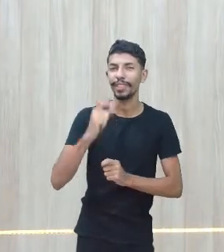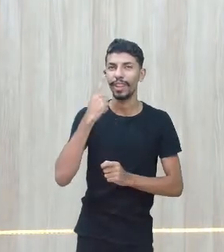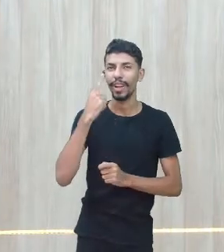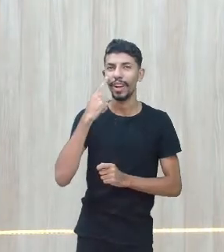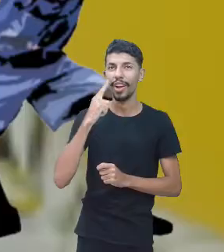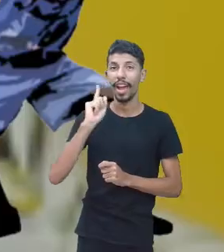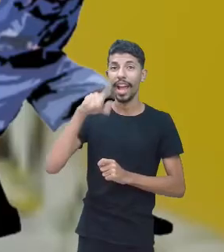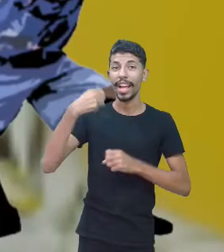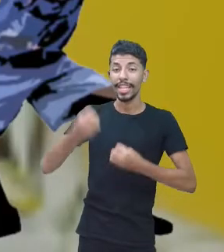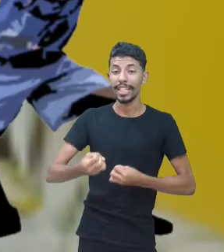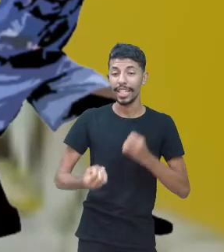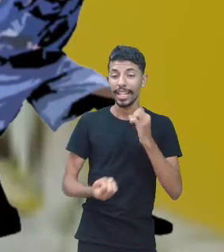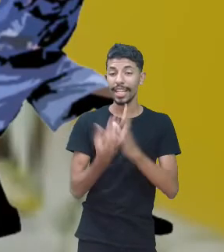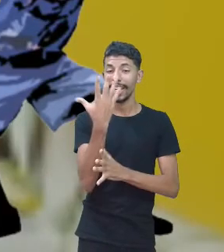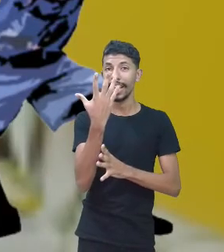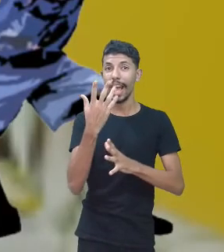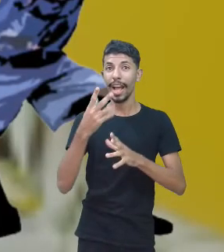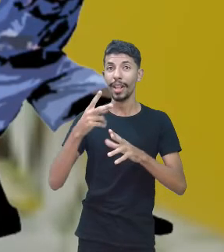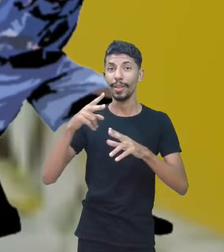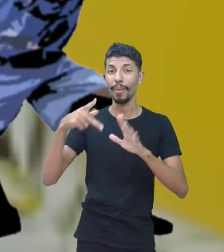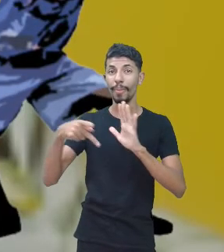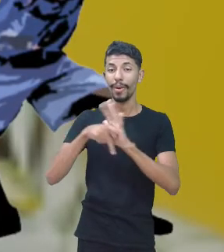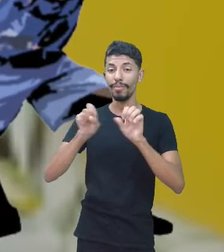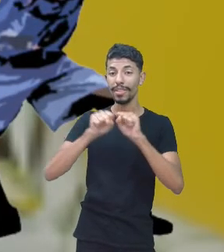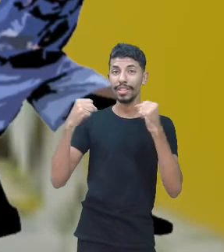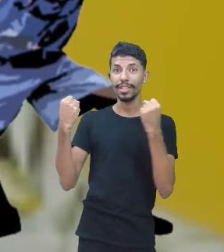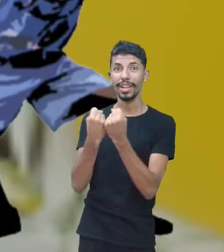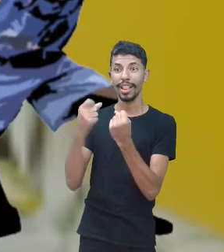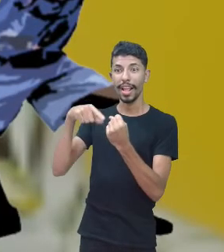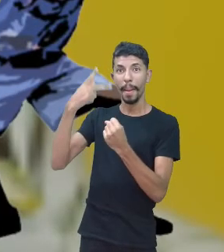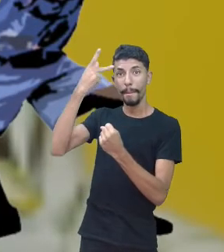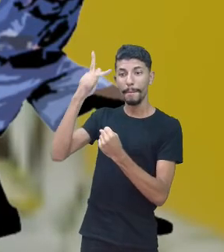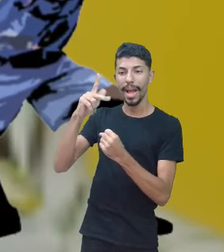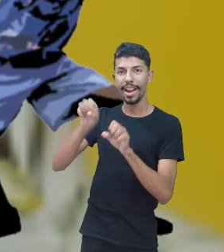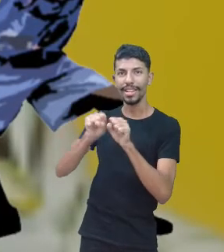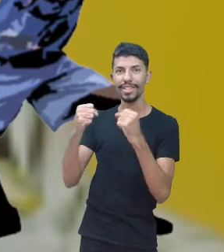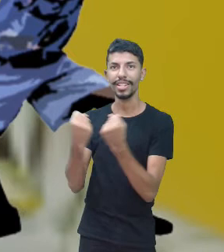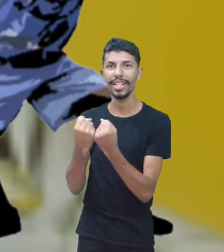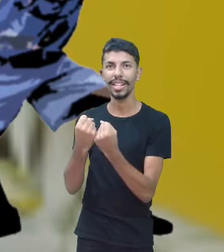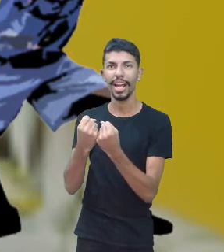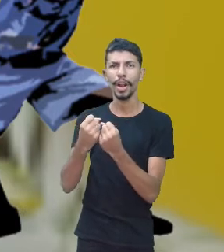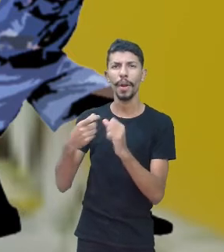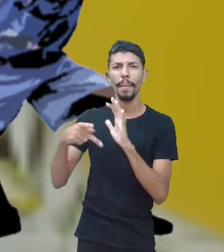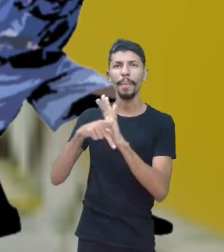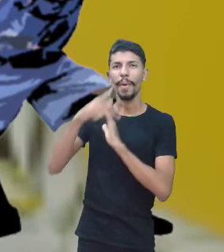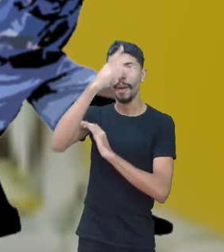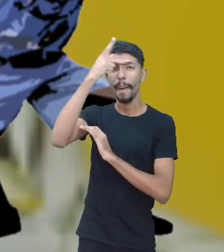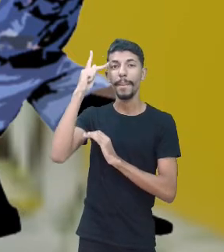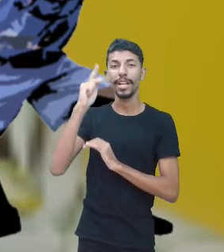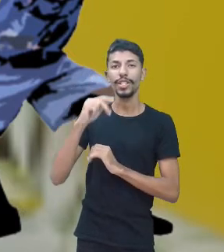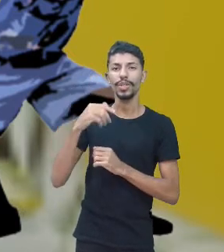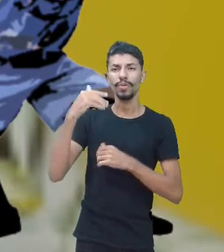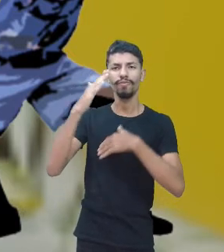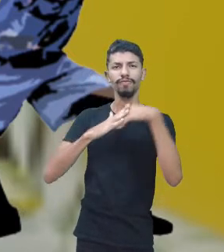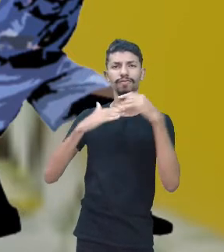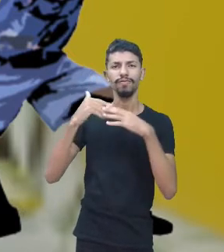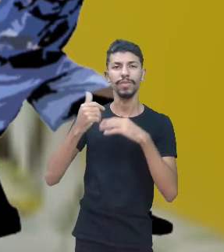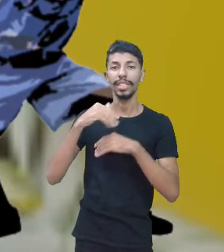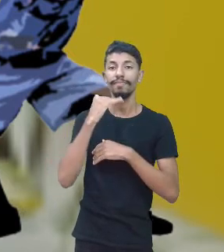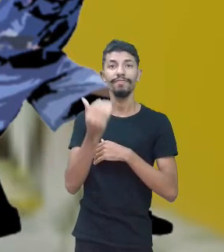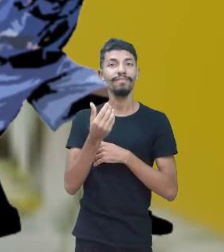foi feito pela sociedade, para a sociedade, feito geralmente por músicos sem formação profissional, de